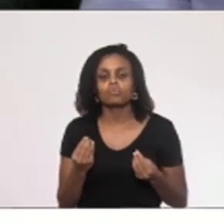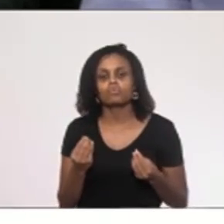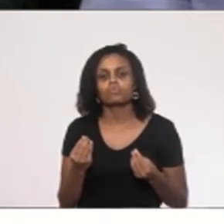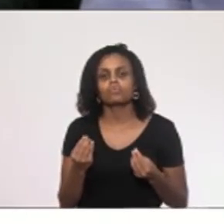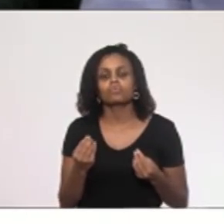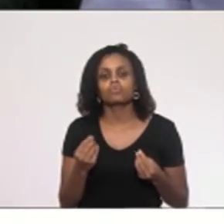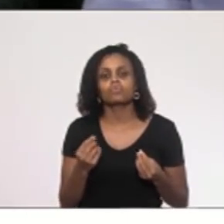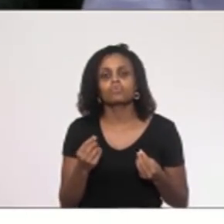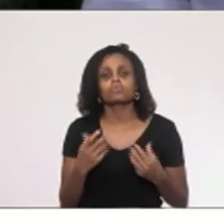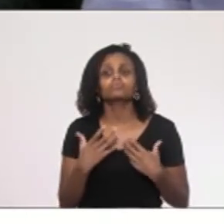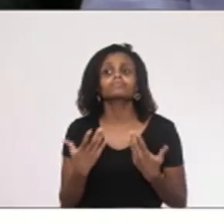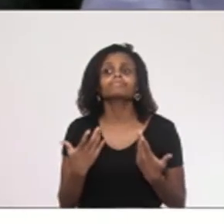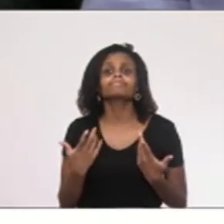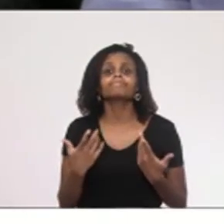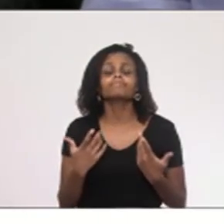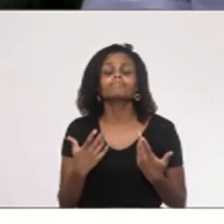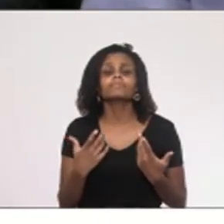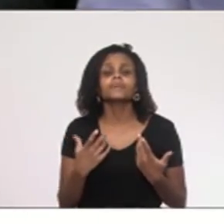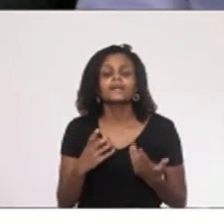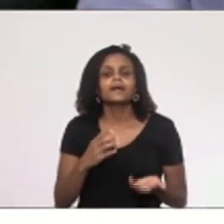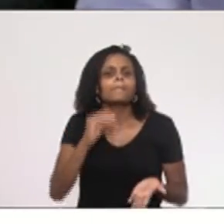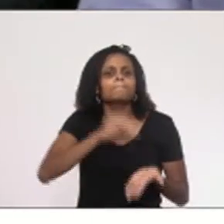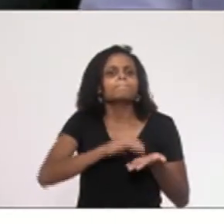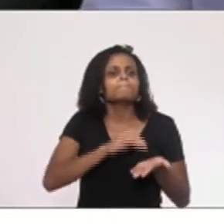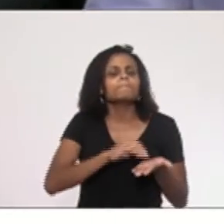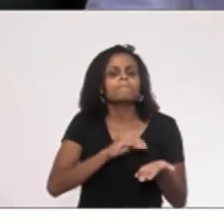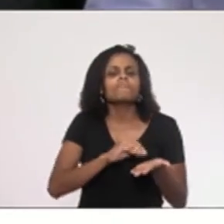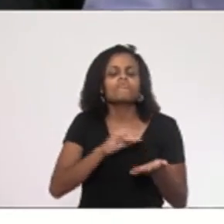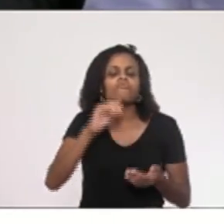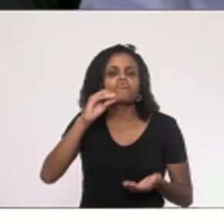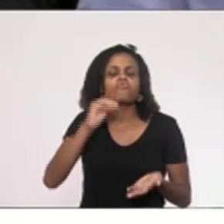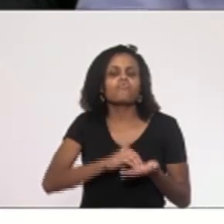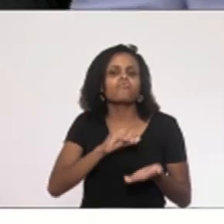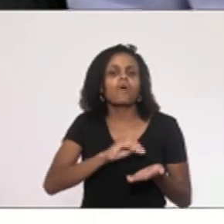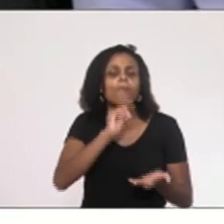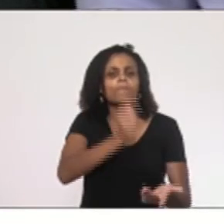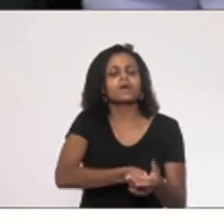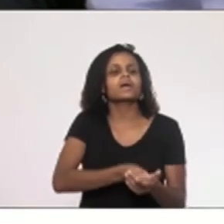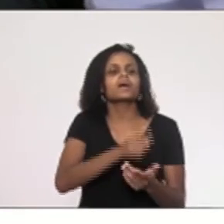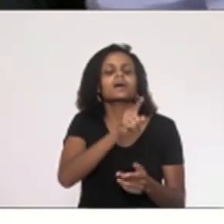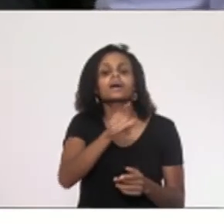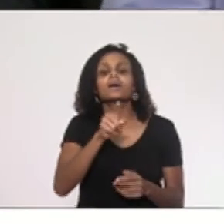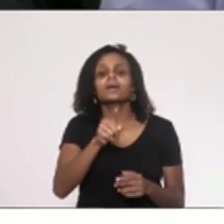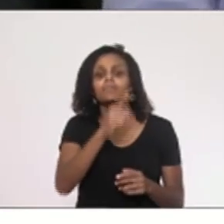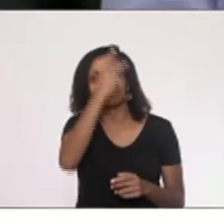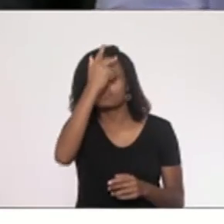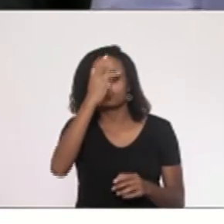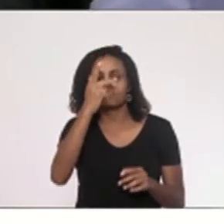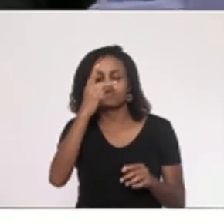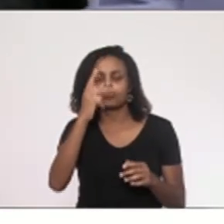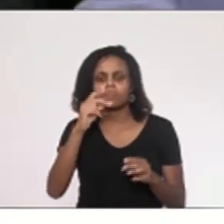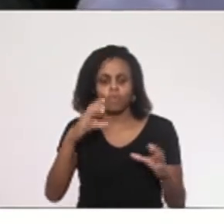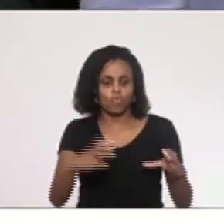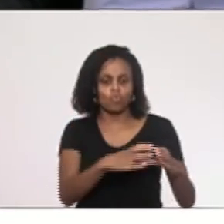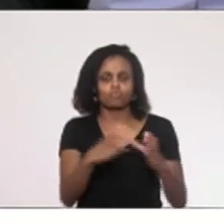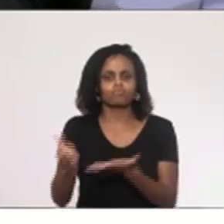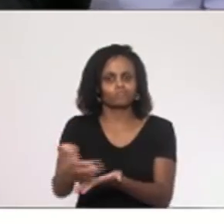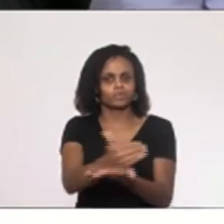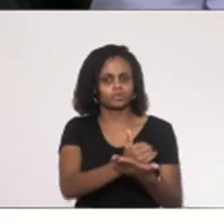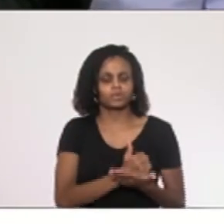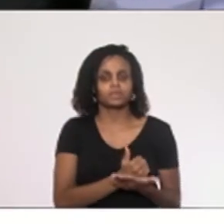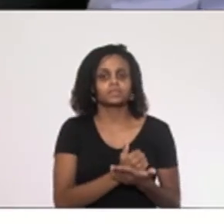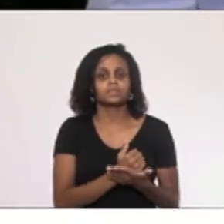quem arrecada? Então, eu entendo que temos que encontrar um critério. Mas se o